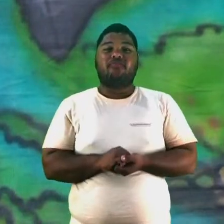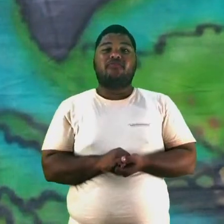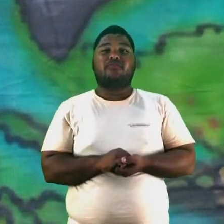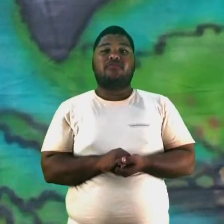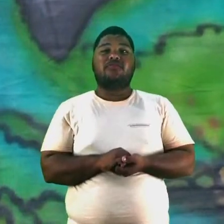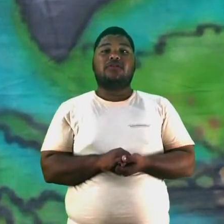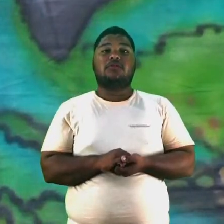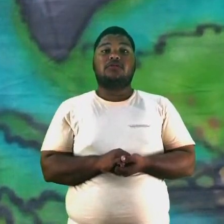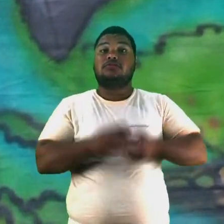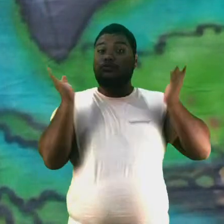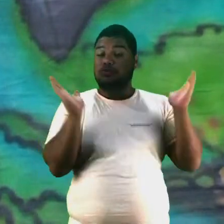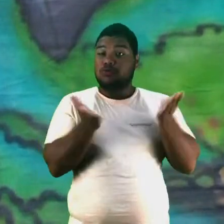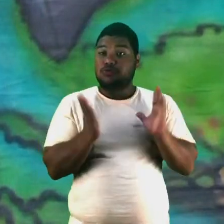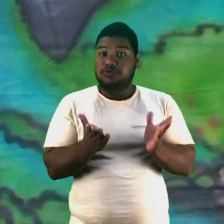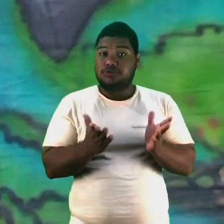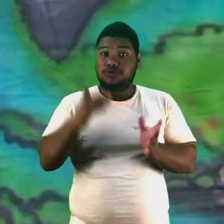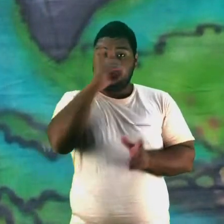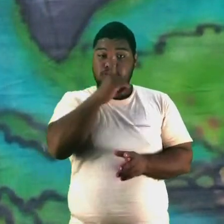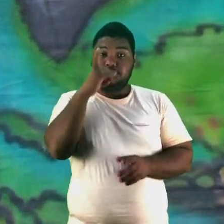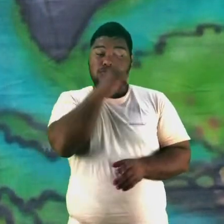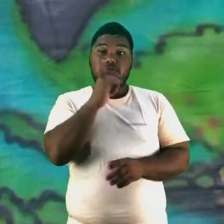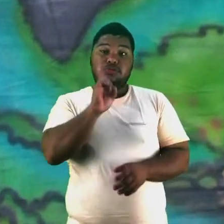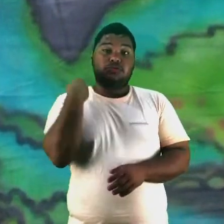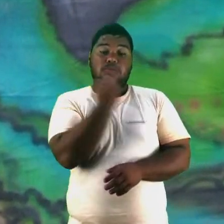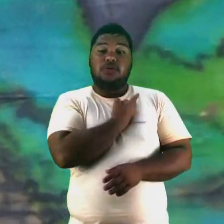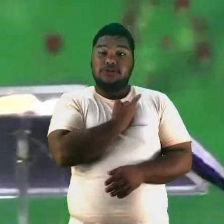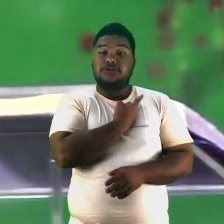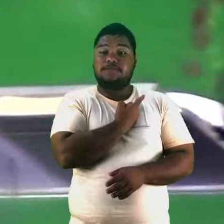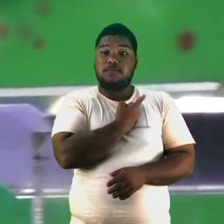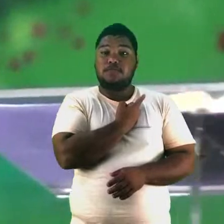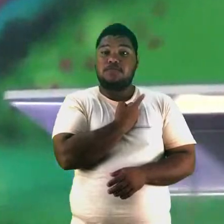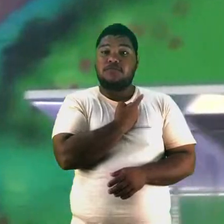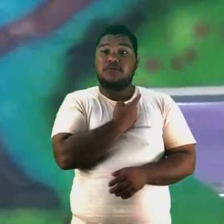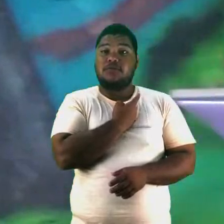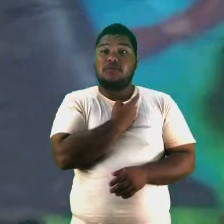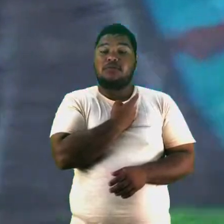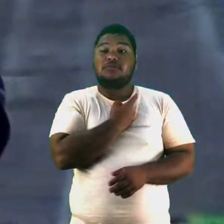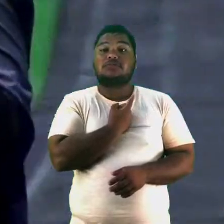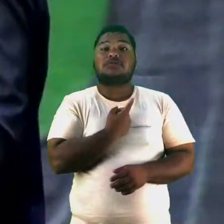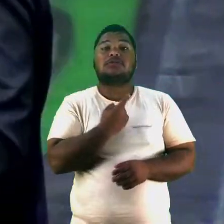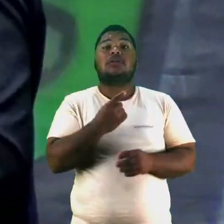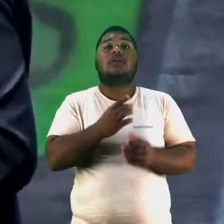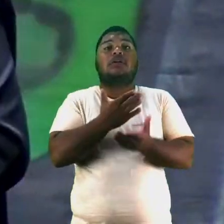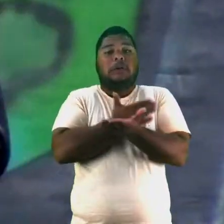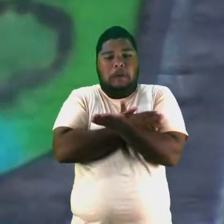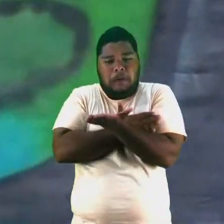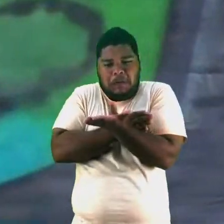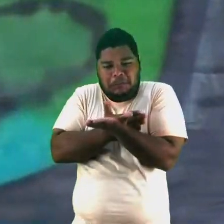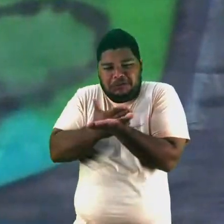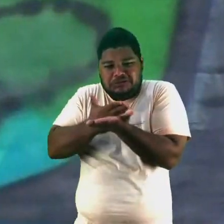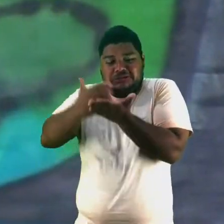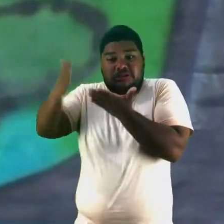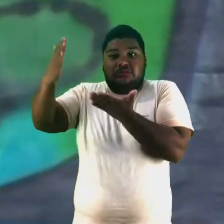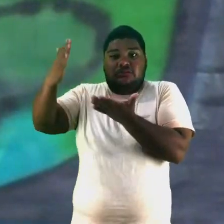E hoje, nesse domingo, nós estamos dando essa arrancada